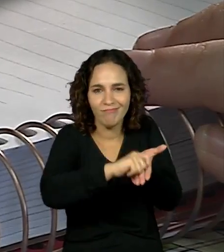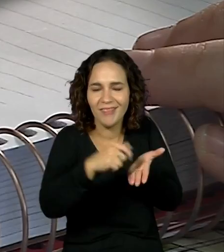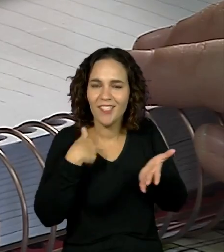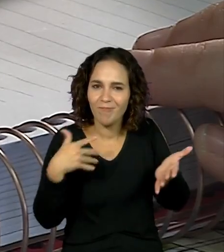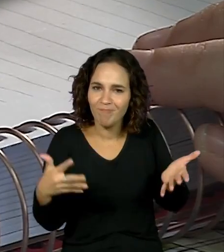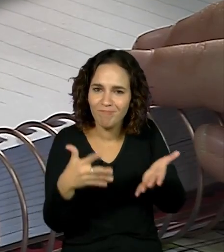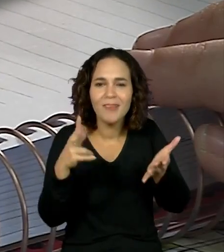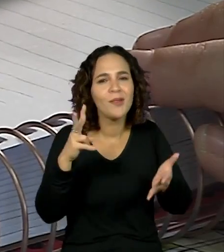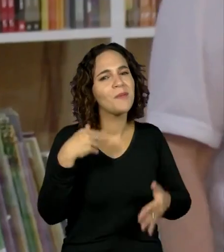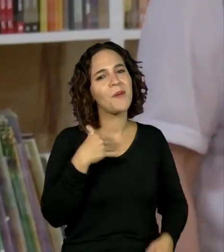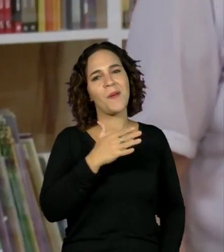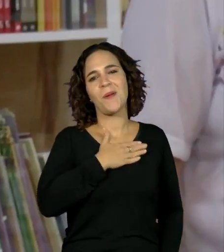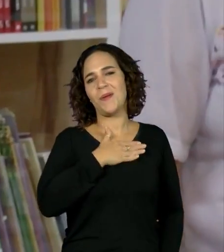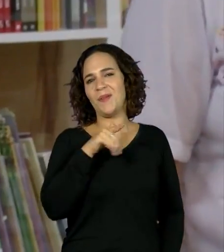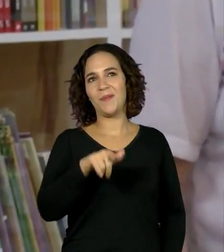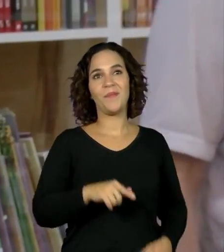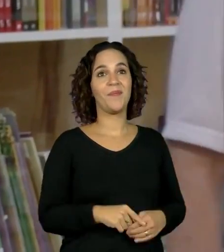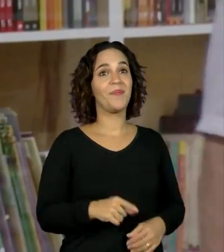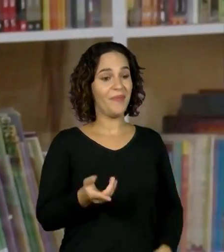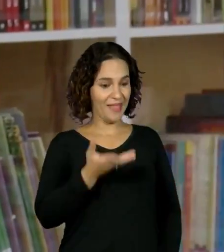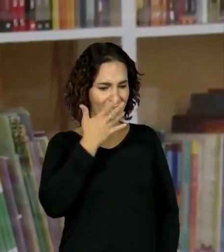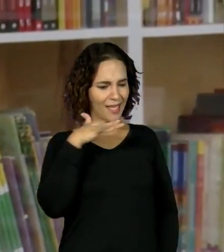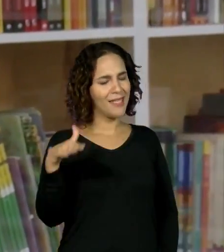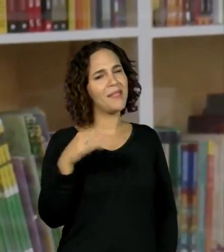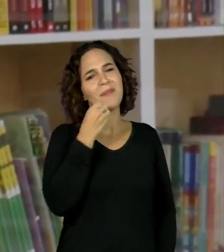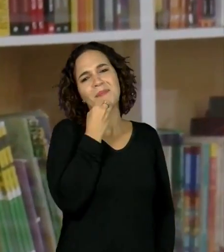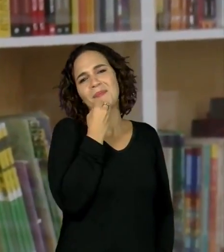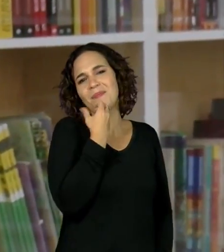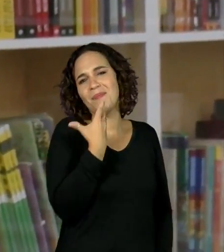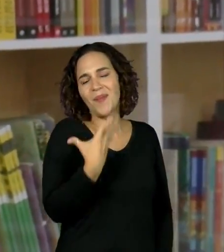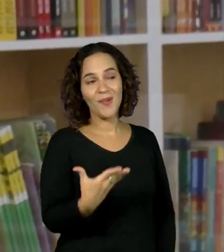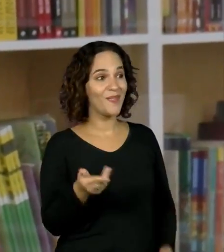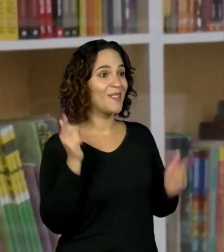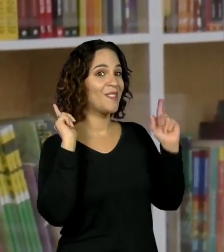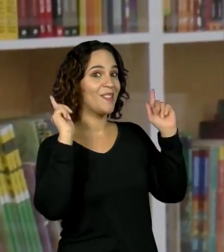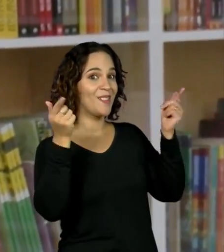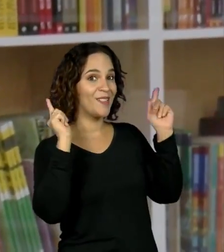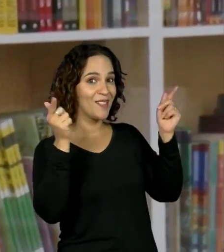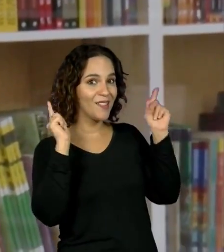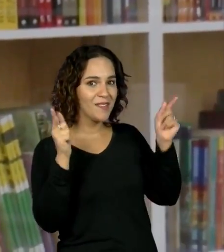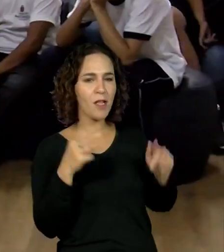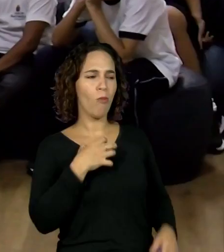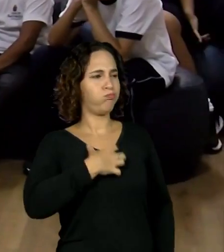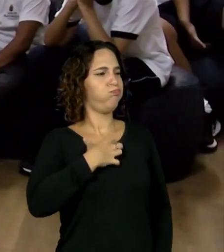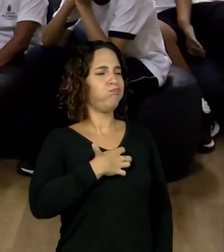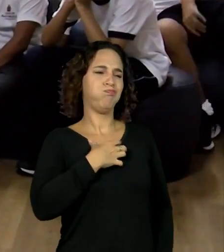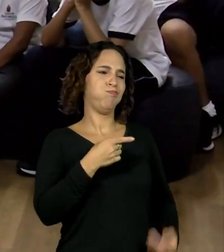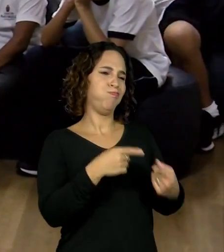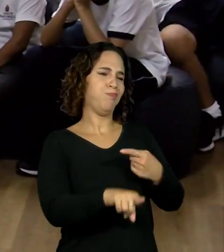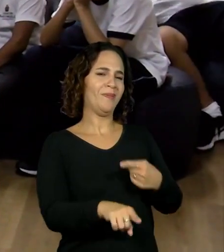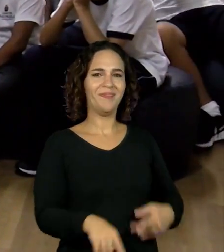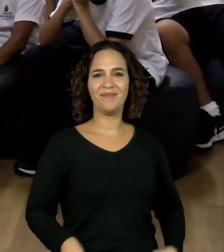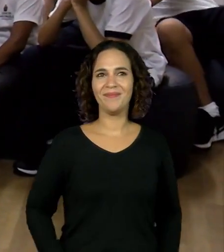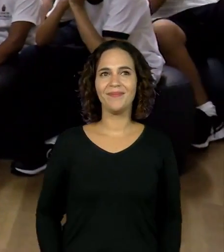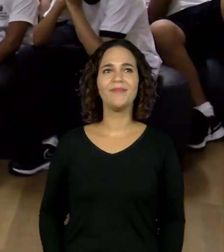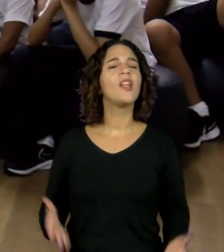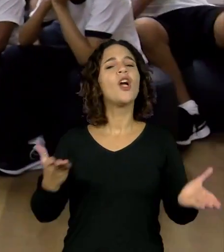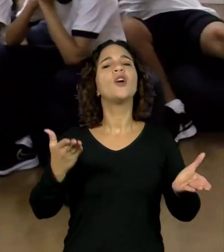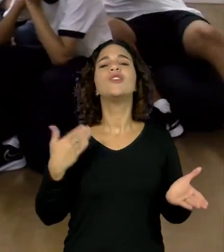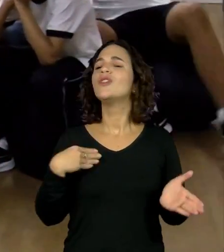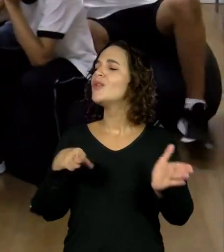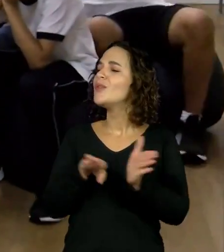sempre gostei de trabalhar assim. Ser criança é muito bom. Ser criança é divertido. É não ficar aborrecido. que a gente está fazendo aqui